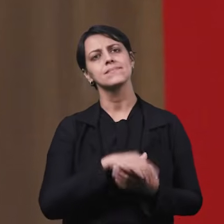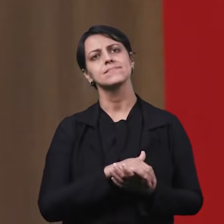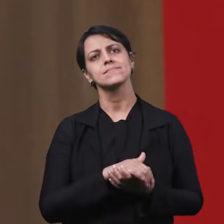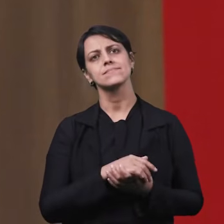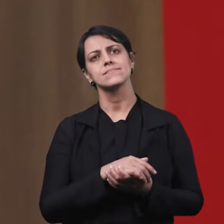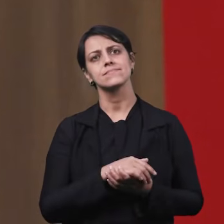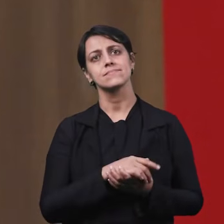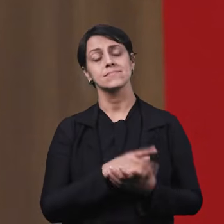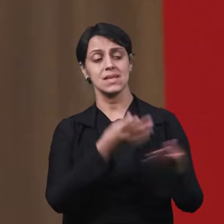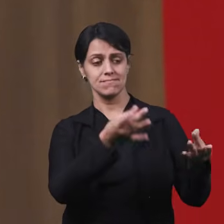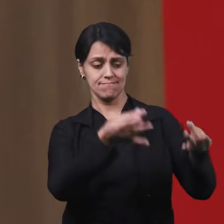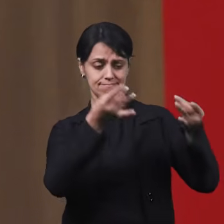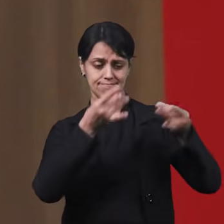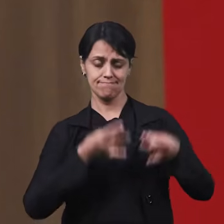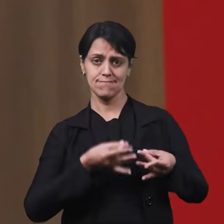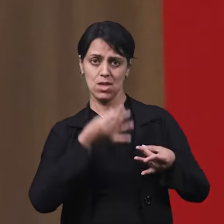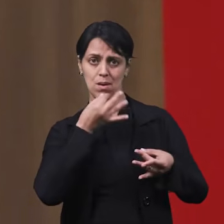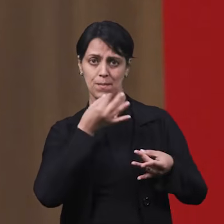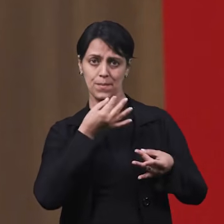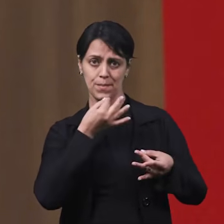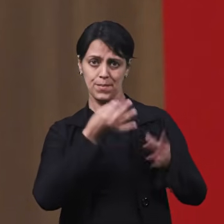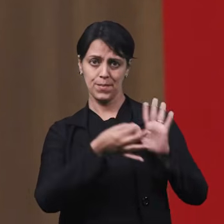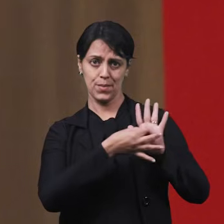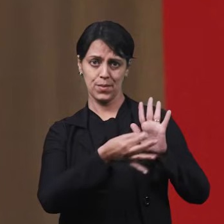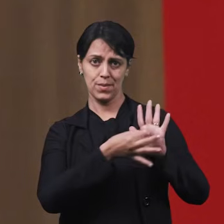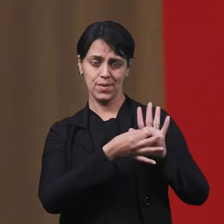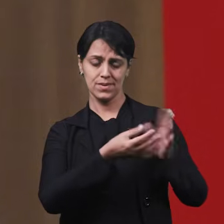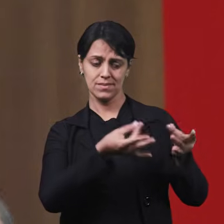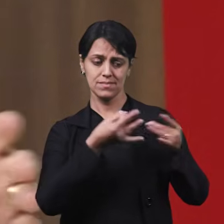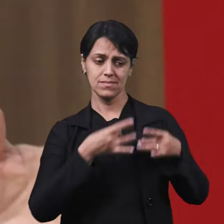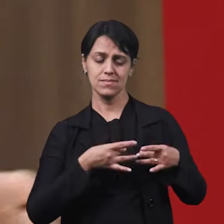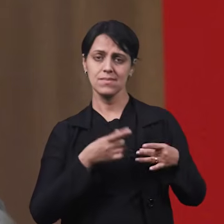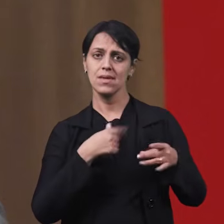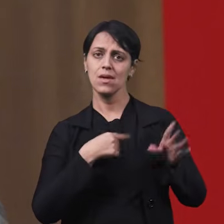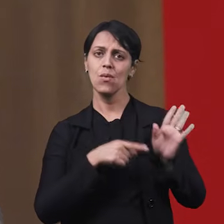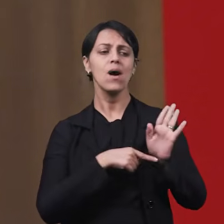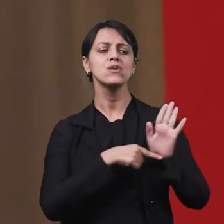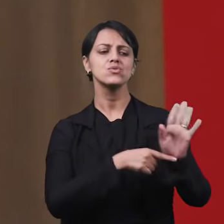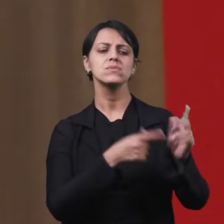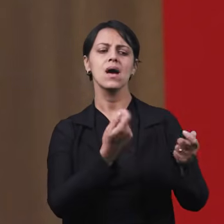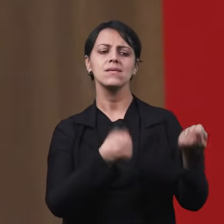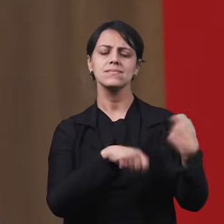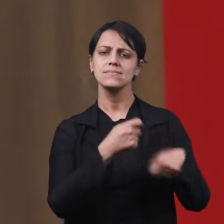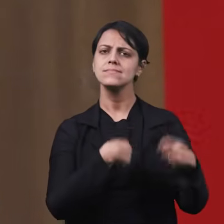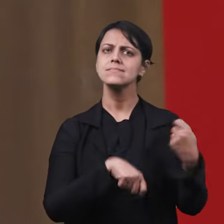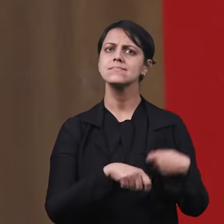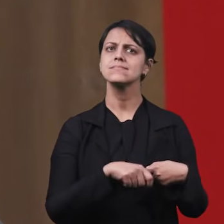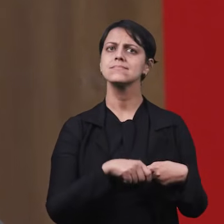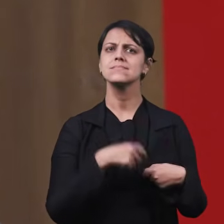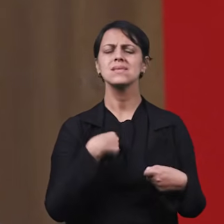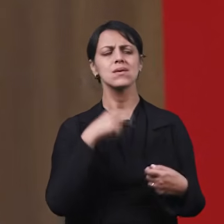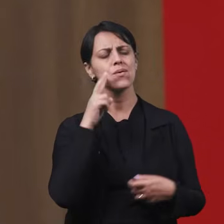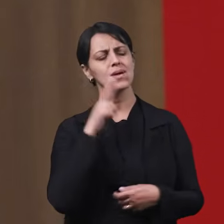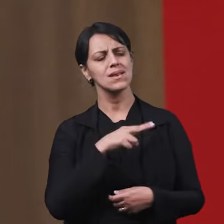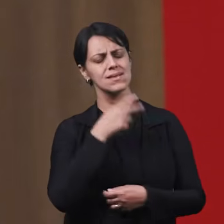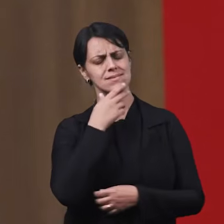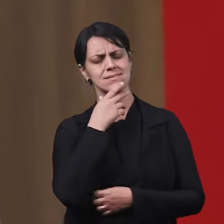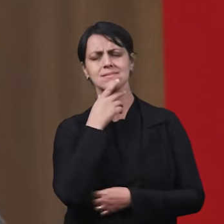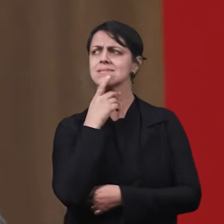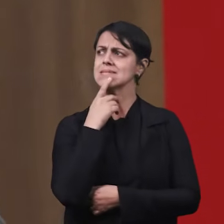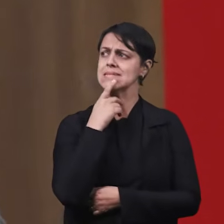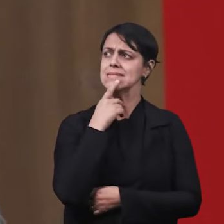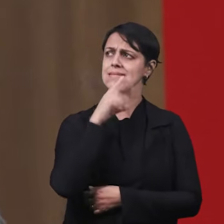a proposta que me fizeram foi para ser um auxiliar administrativo. Eu olhei assim e falei, Senhor,